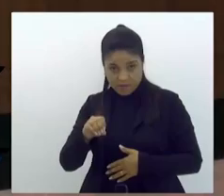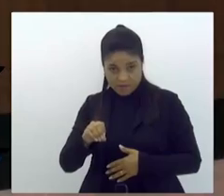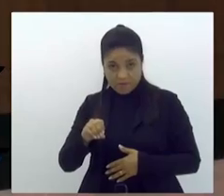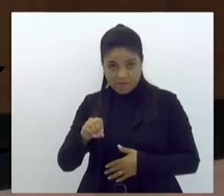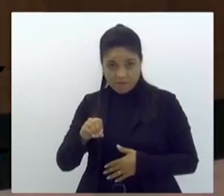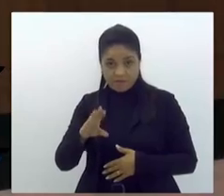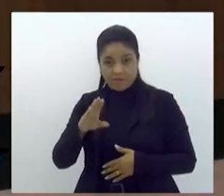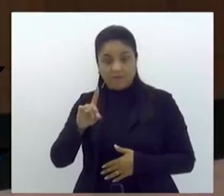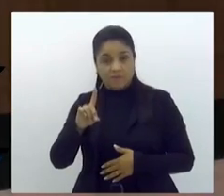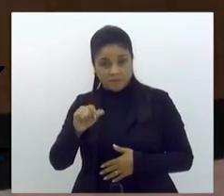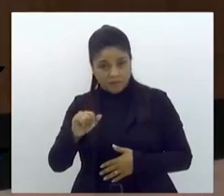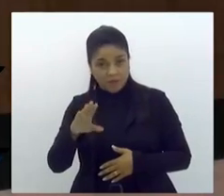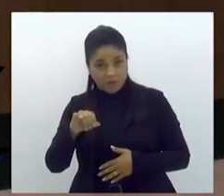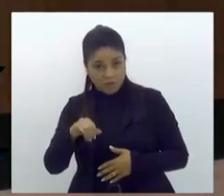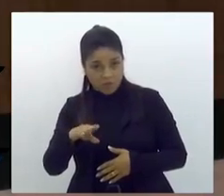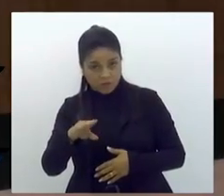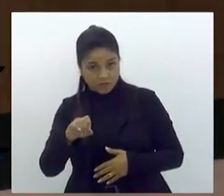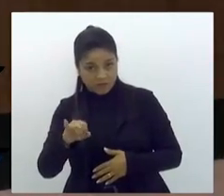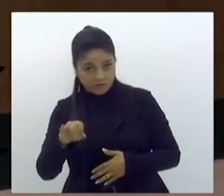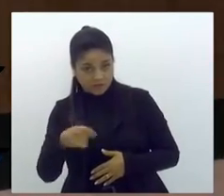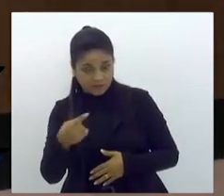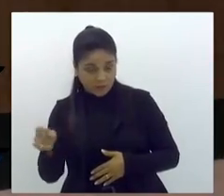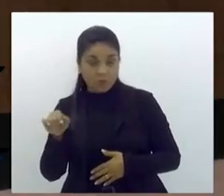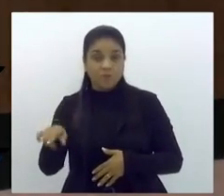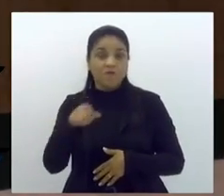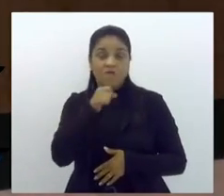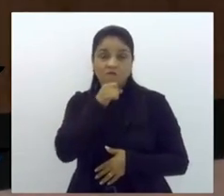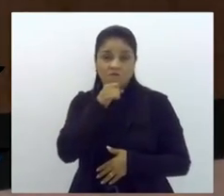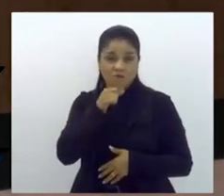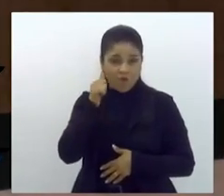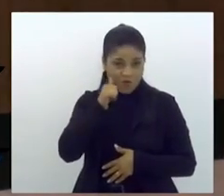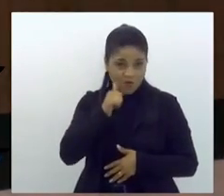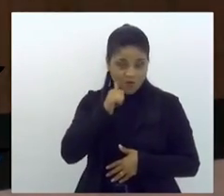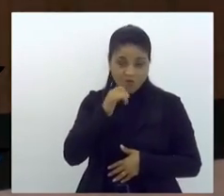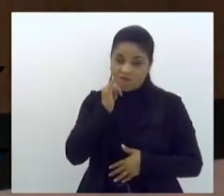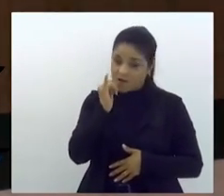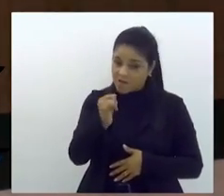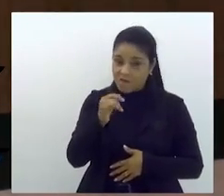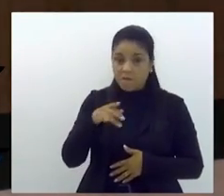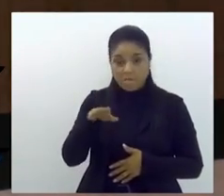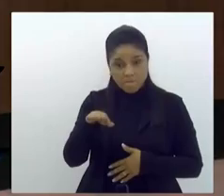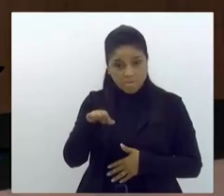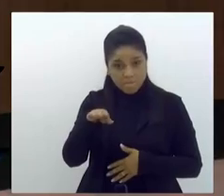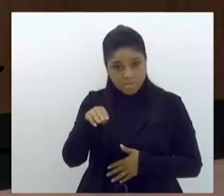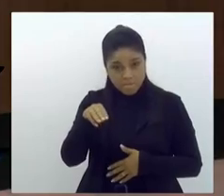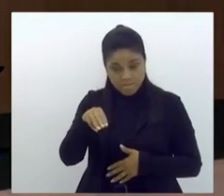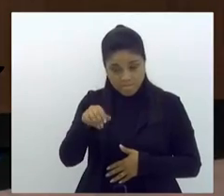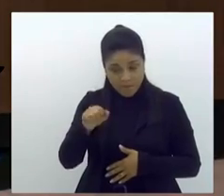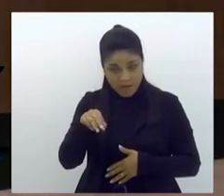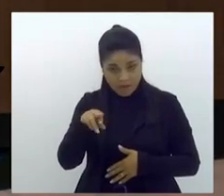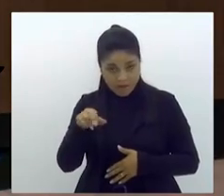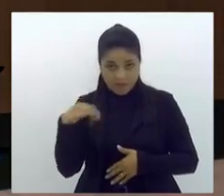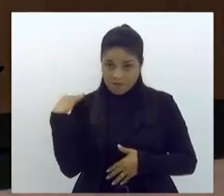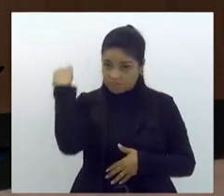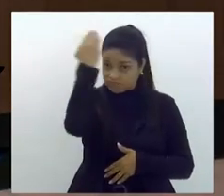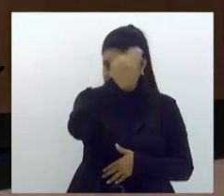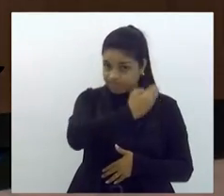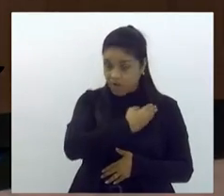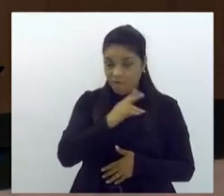vez que minha avó falava da força trazida por Maria eu me lembrava e Era narrava exatamente